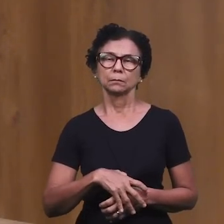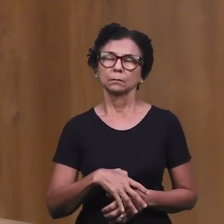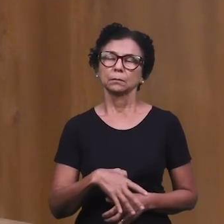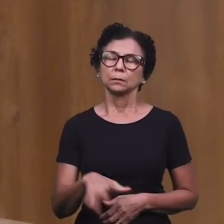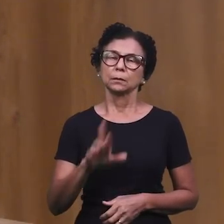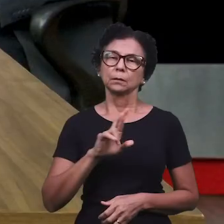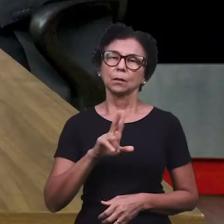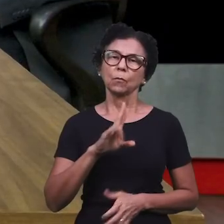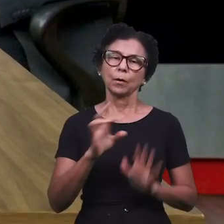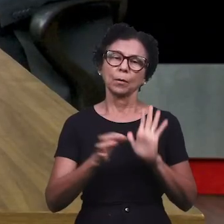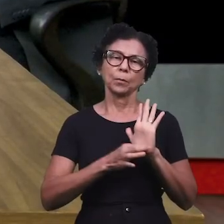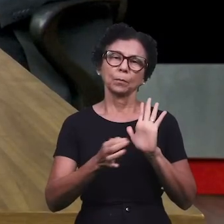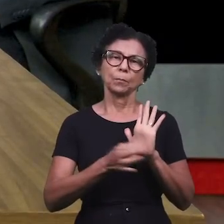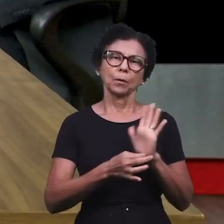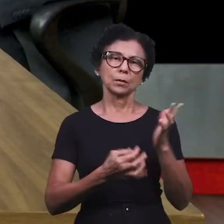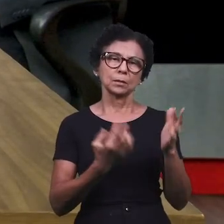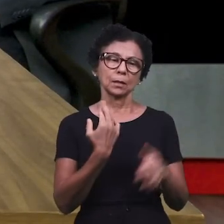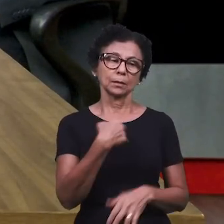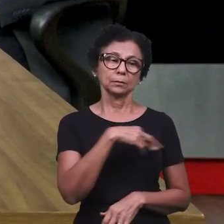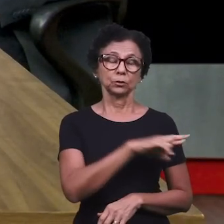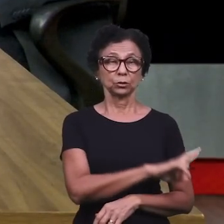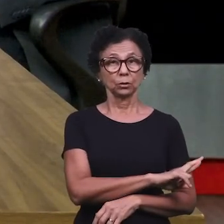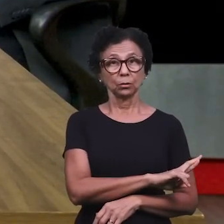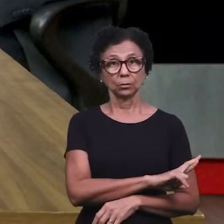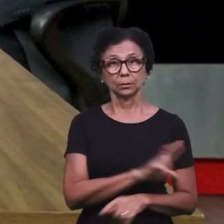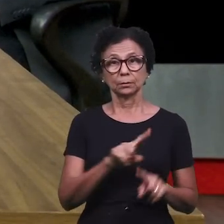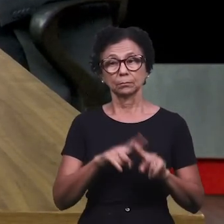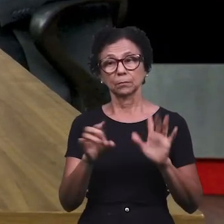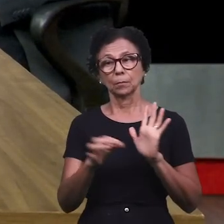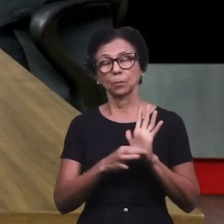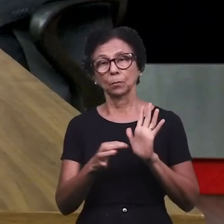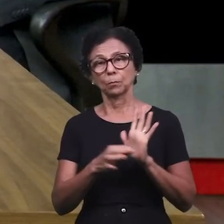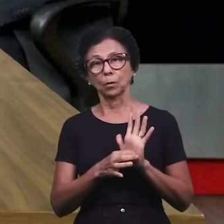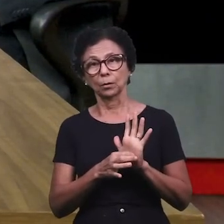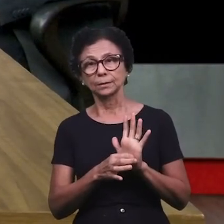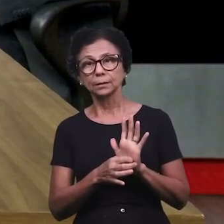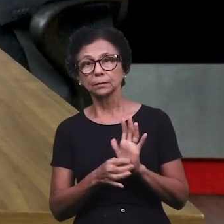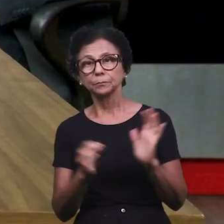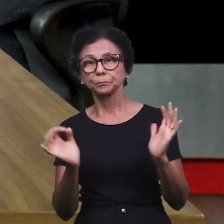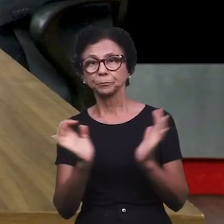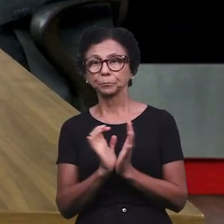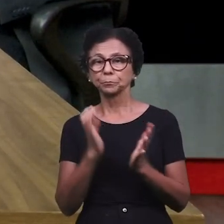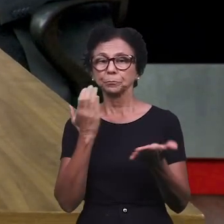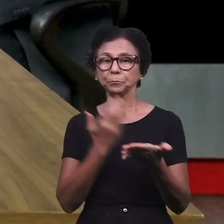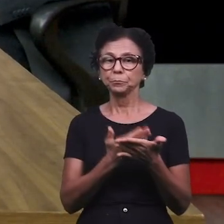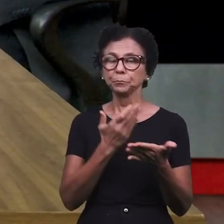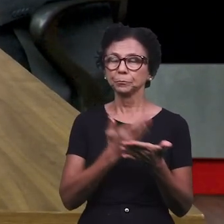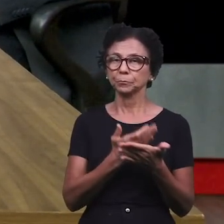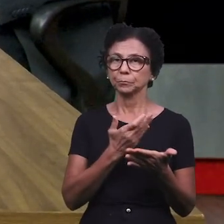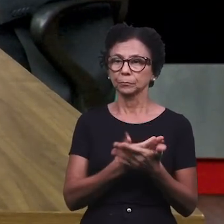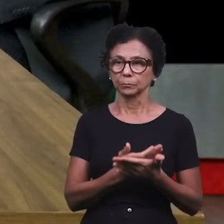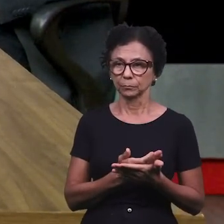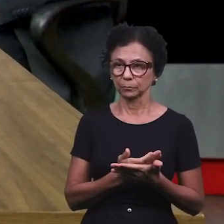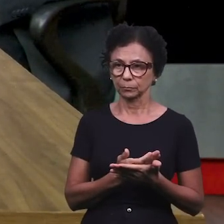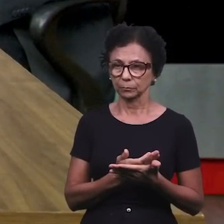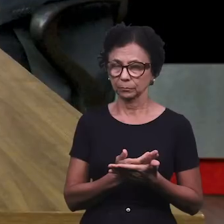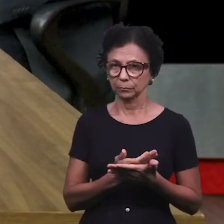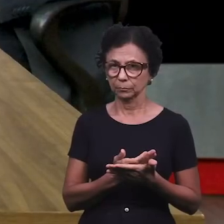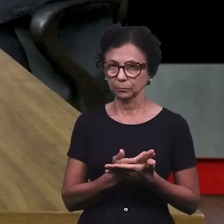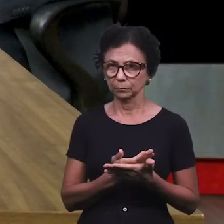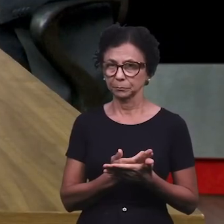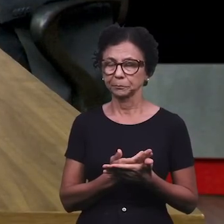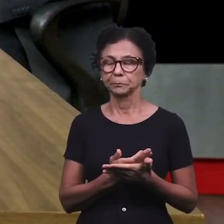proposta religiosa, mas é uma proposta de estudiosos que vão buscar no